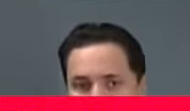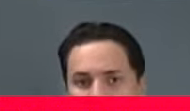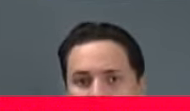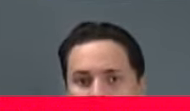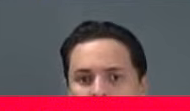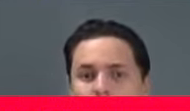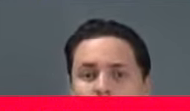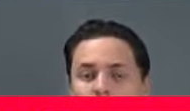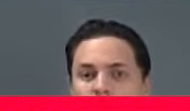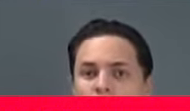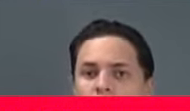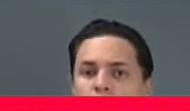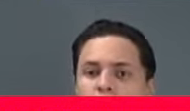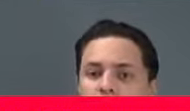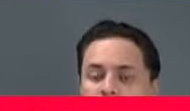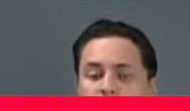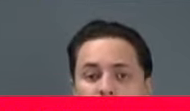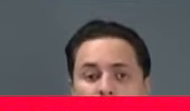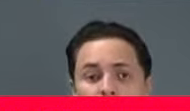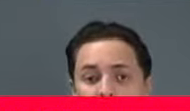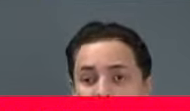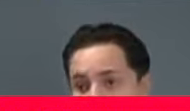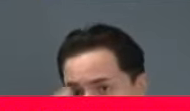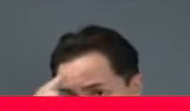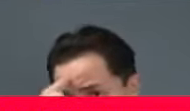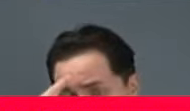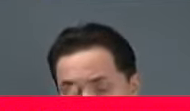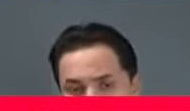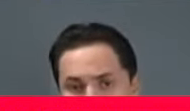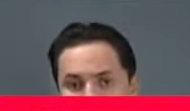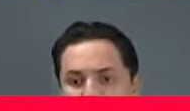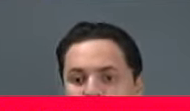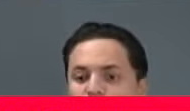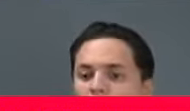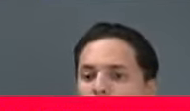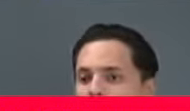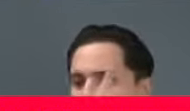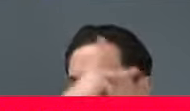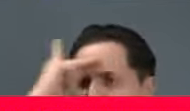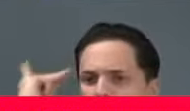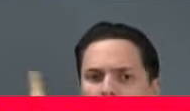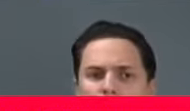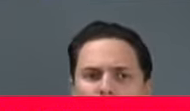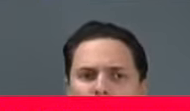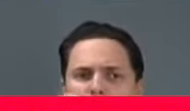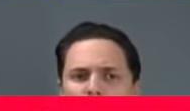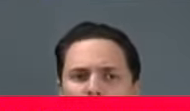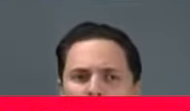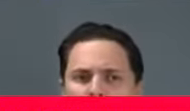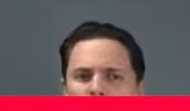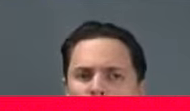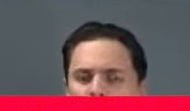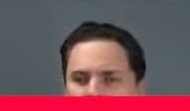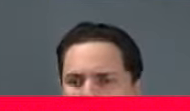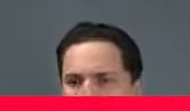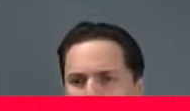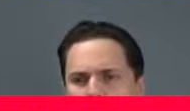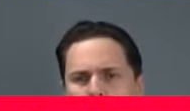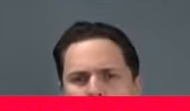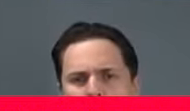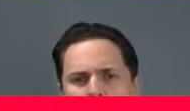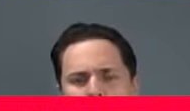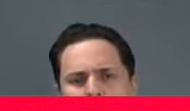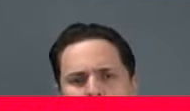que são as melhores pro seu país e vir alguém contaminado de